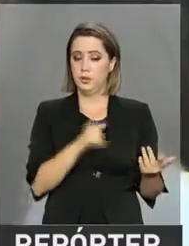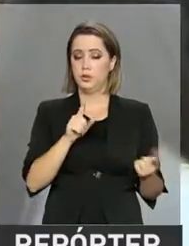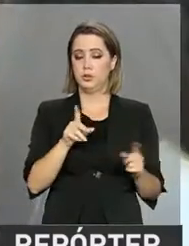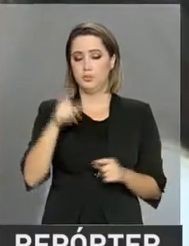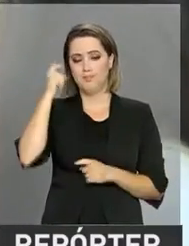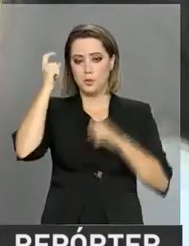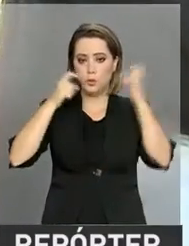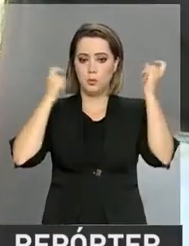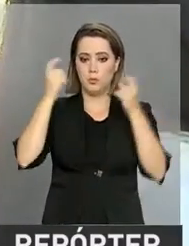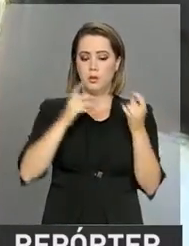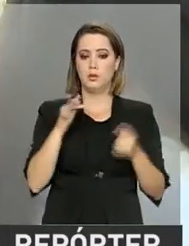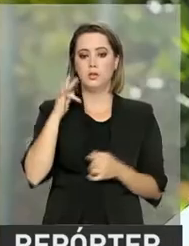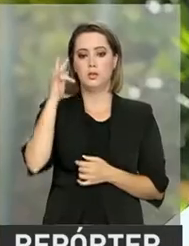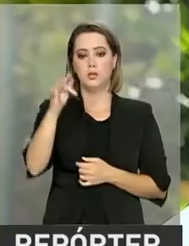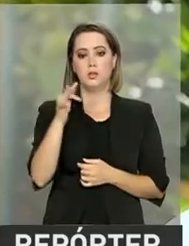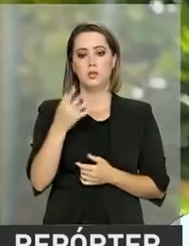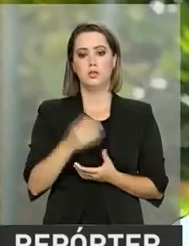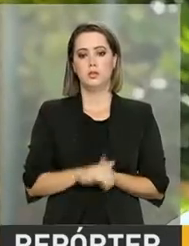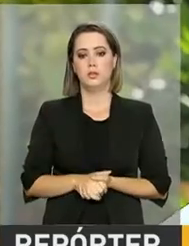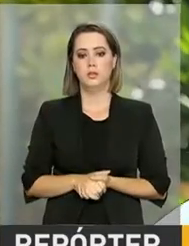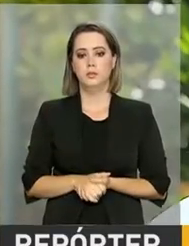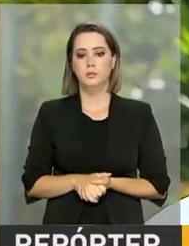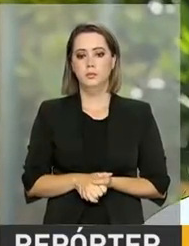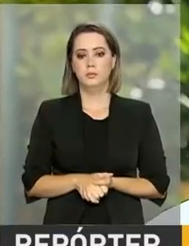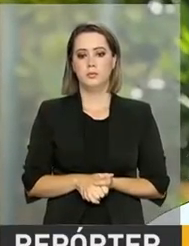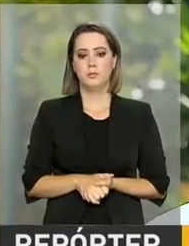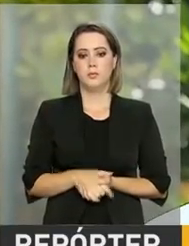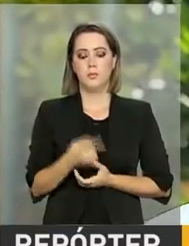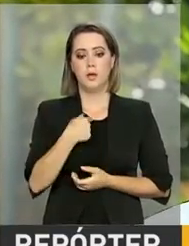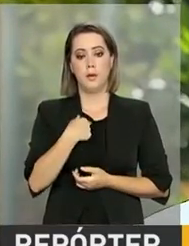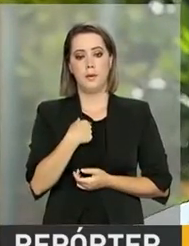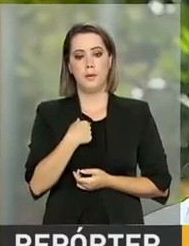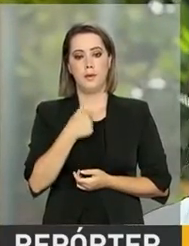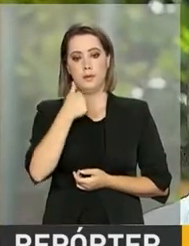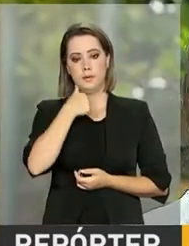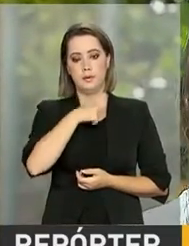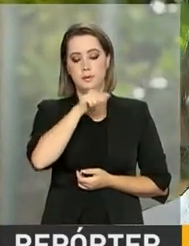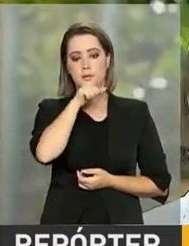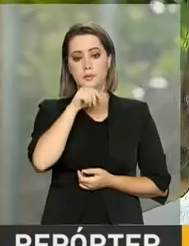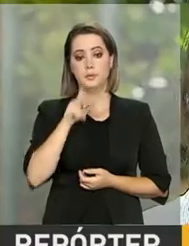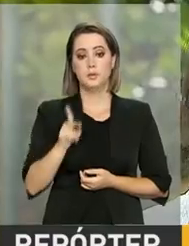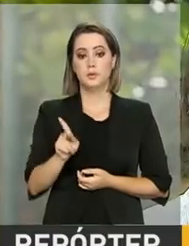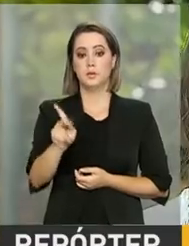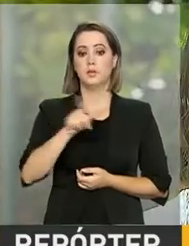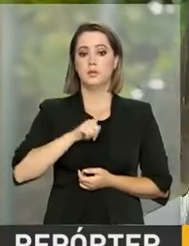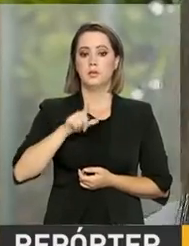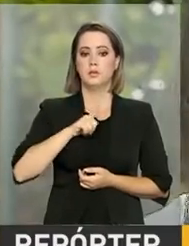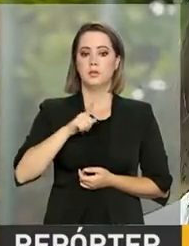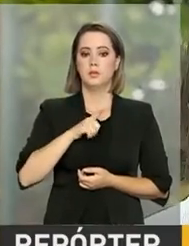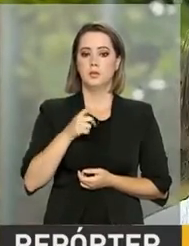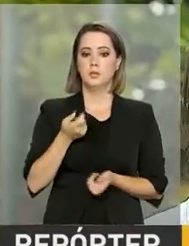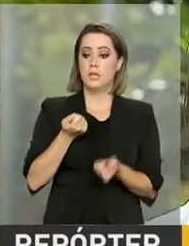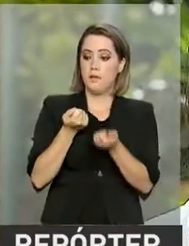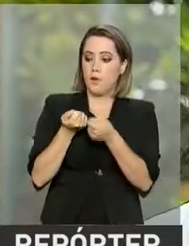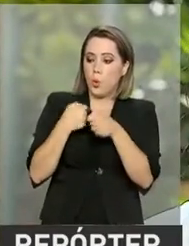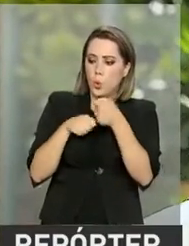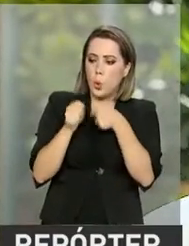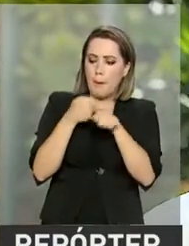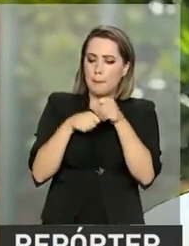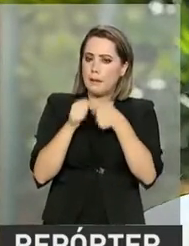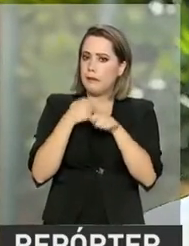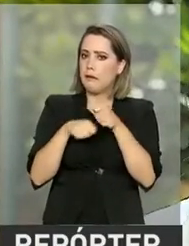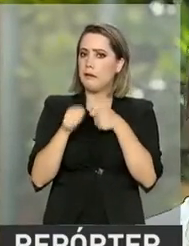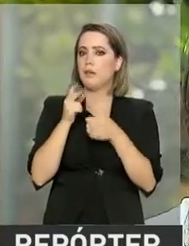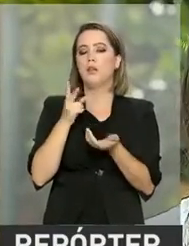investe na poupança minha mãe assim ela sempre teve o hábito de querer economizar independência de